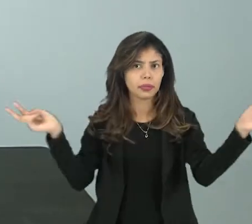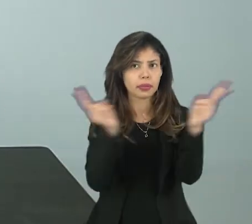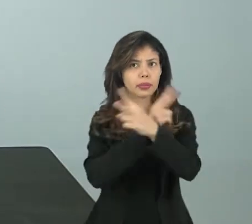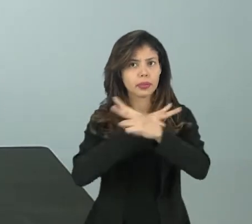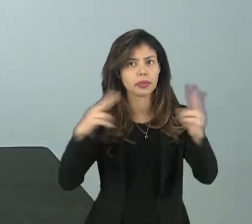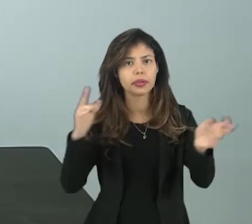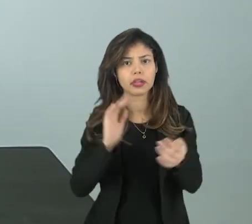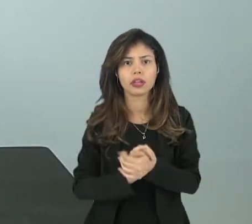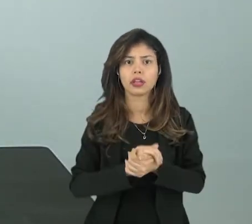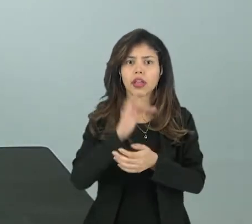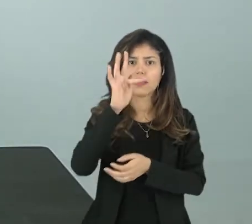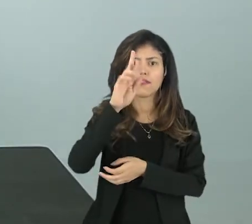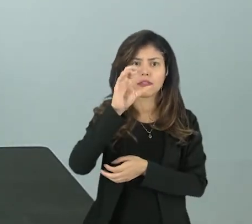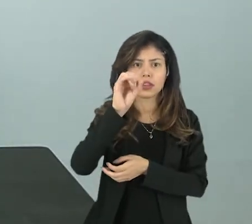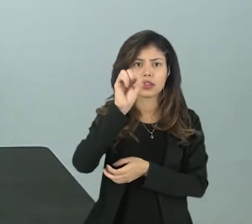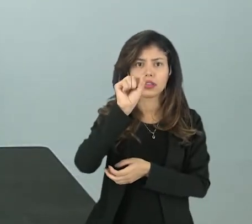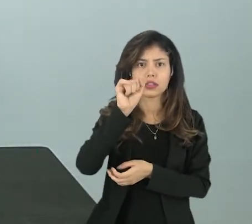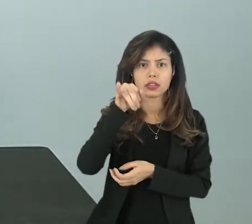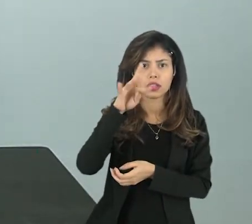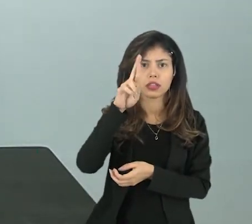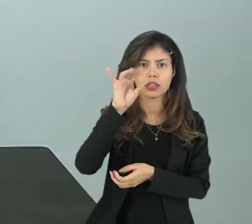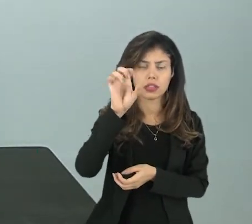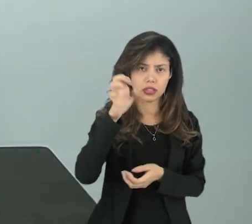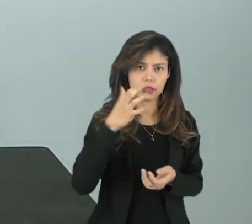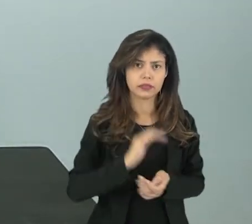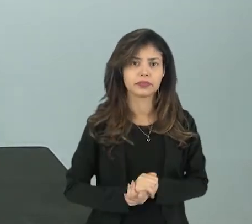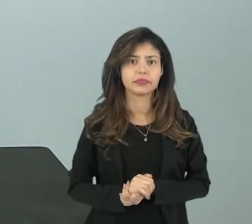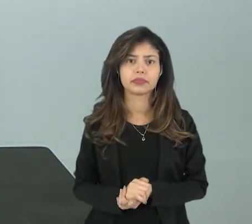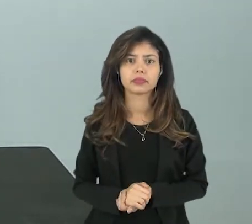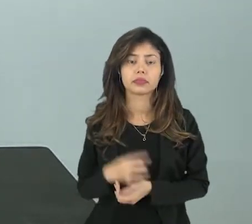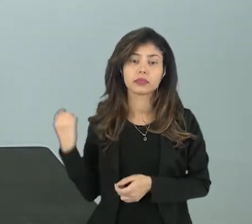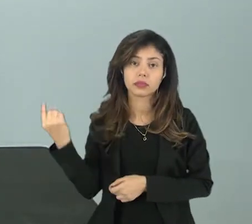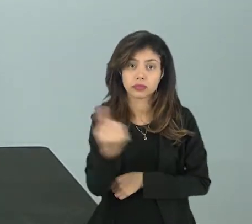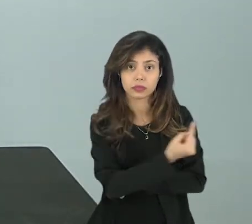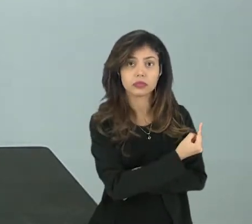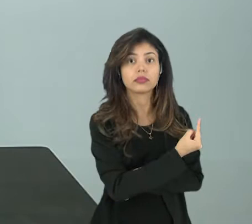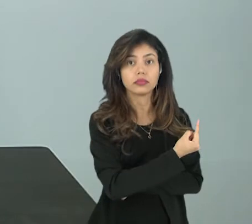a fotossíntese, nos dá